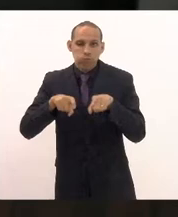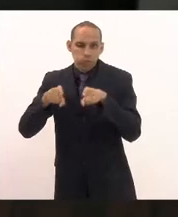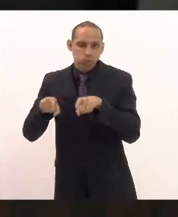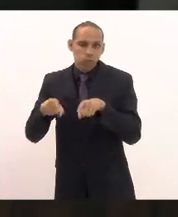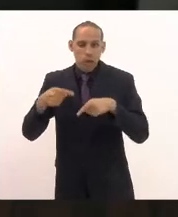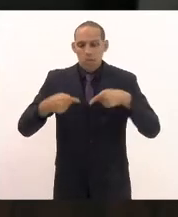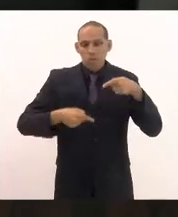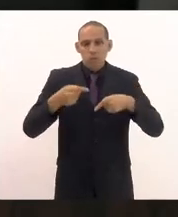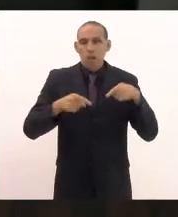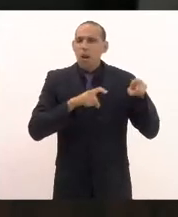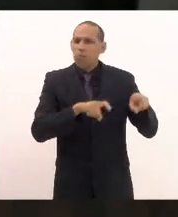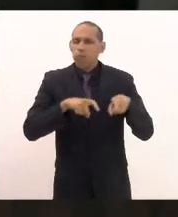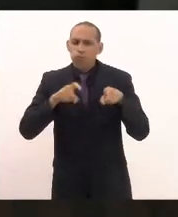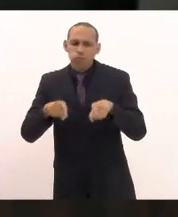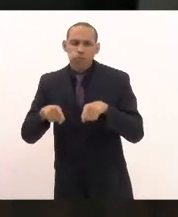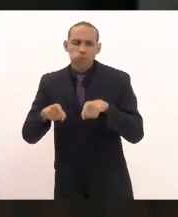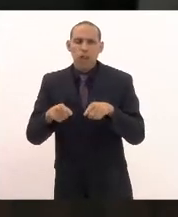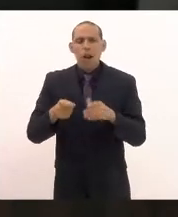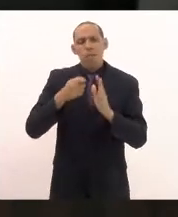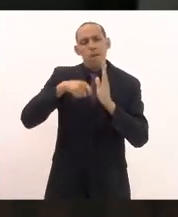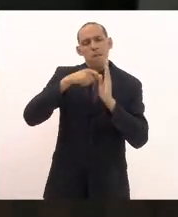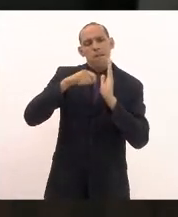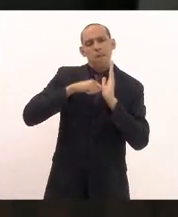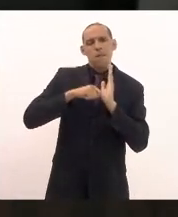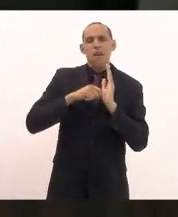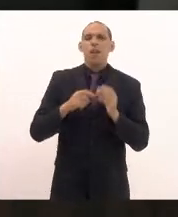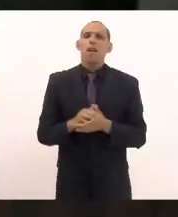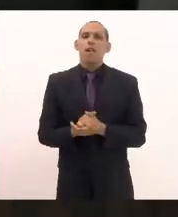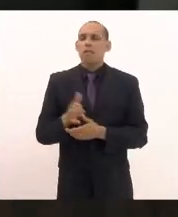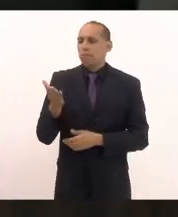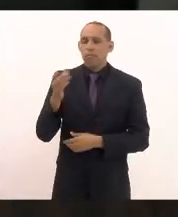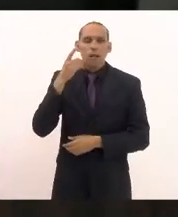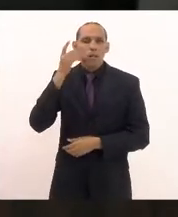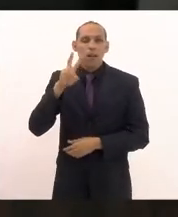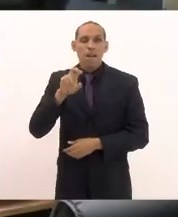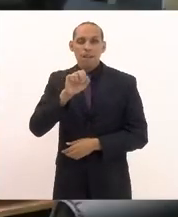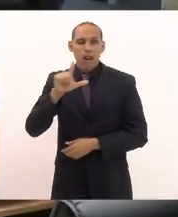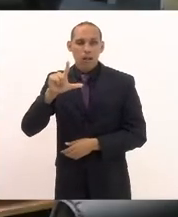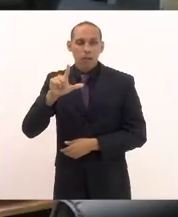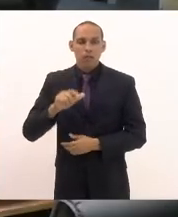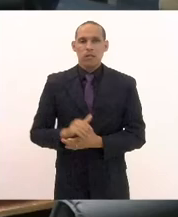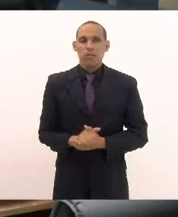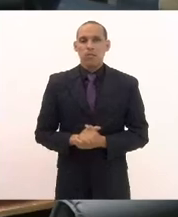Rural, Agrária e Pesqueira, deputado Val Ceasa.